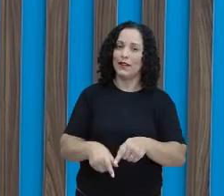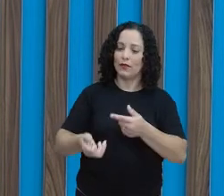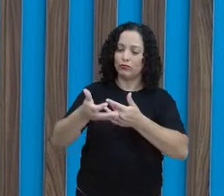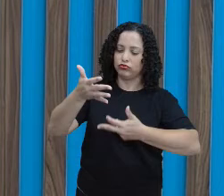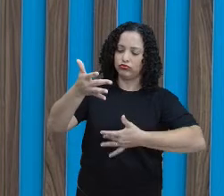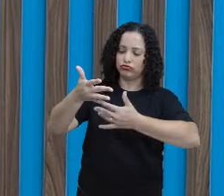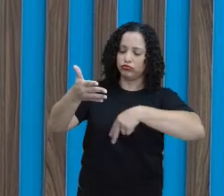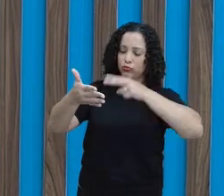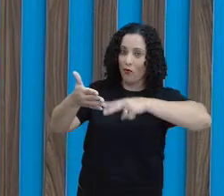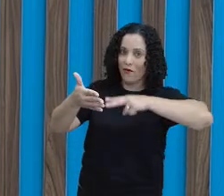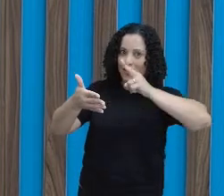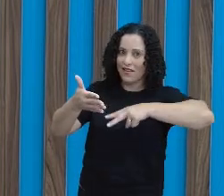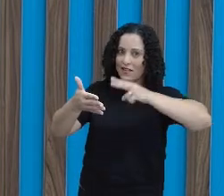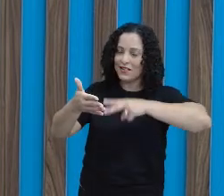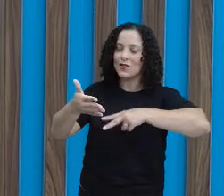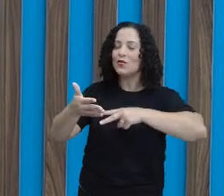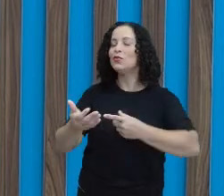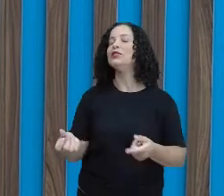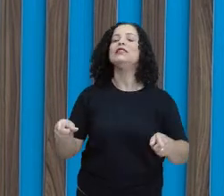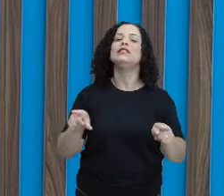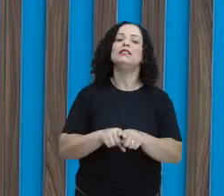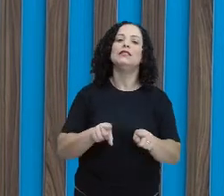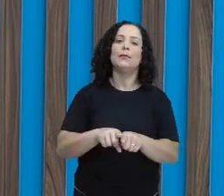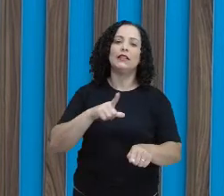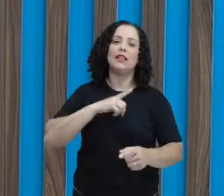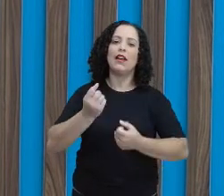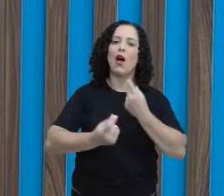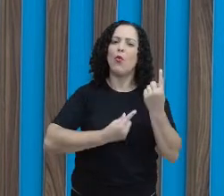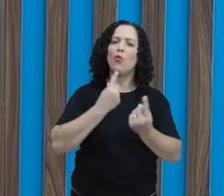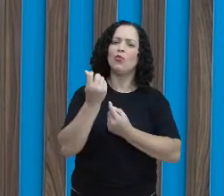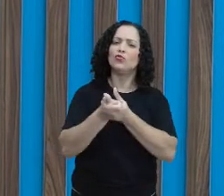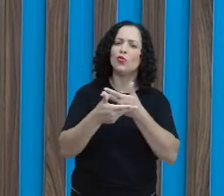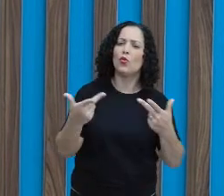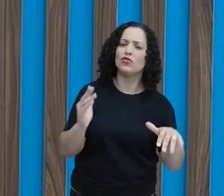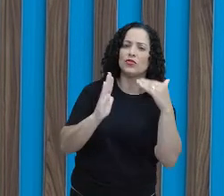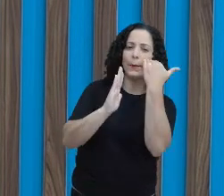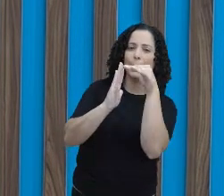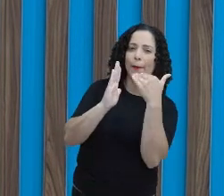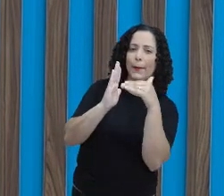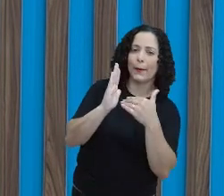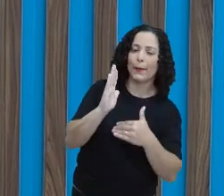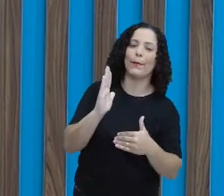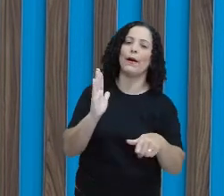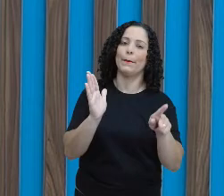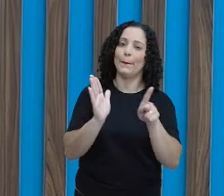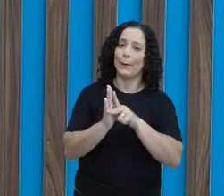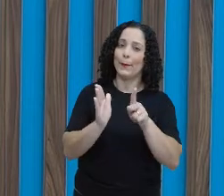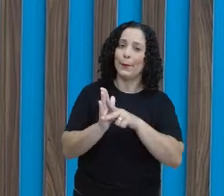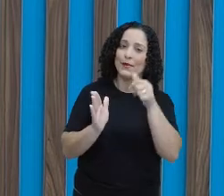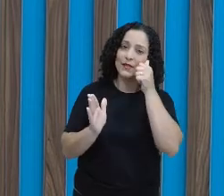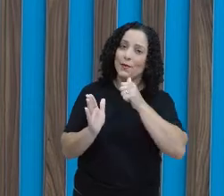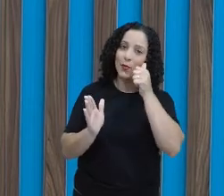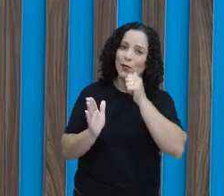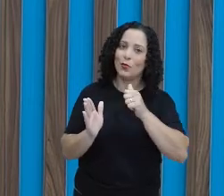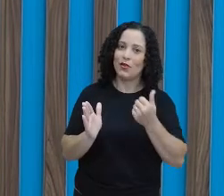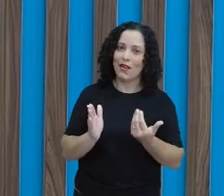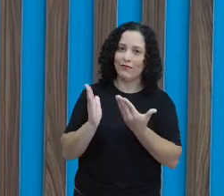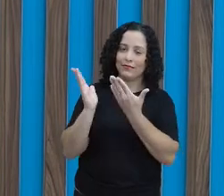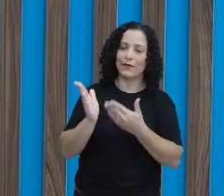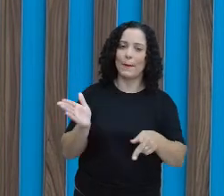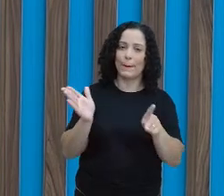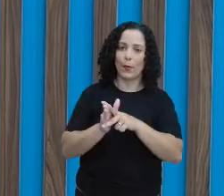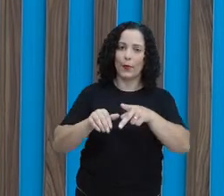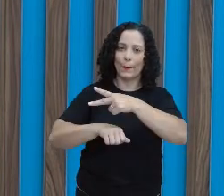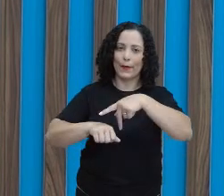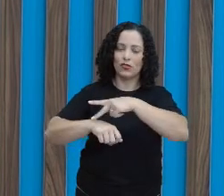chat, mas vou relatar aqui alguns, né, feitos dessa grande cientista polonesa,